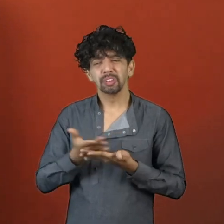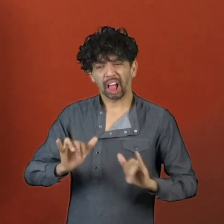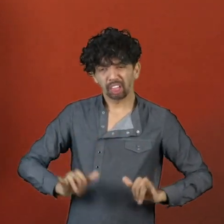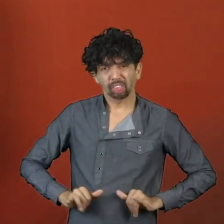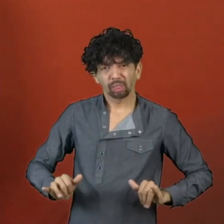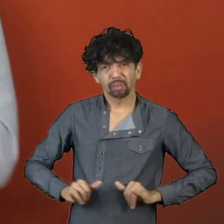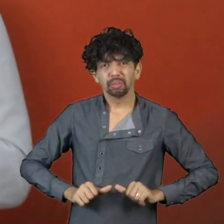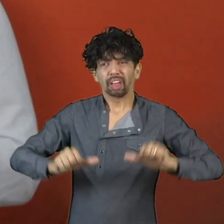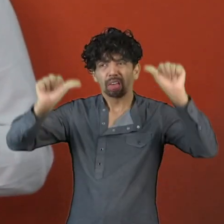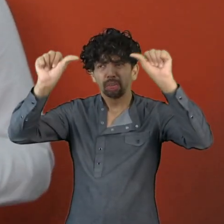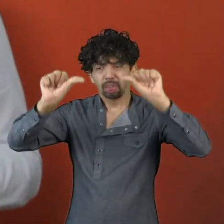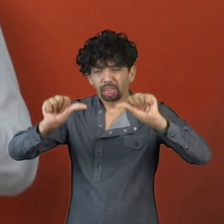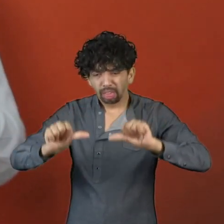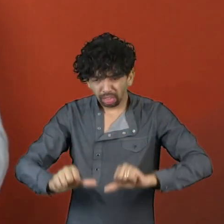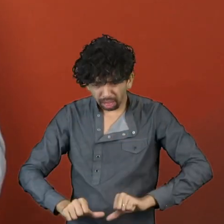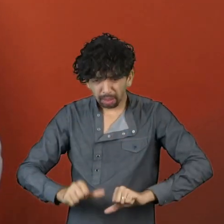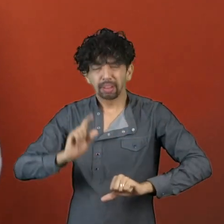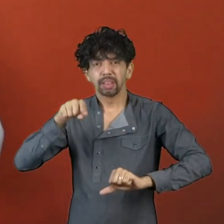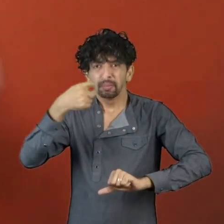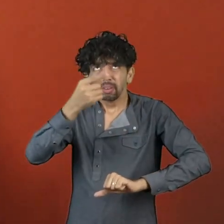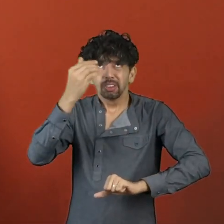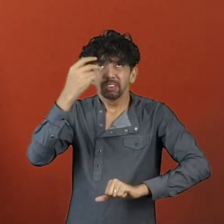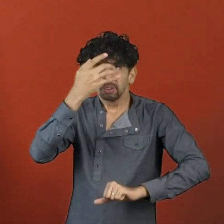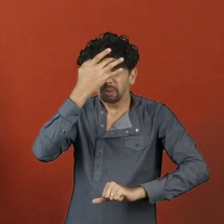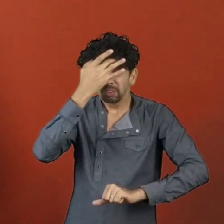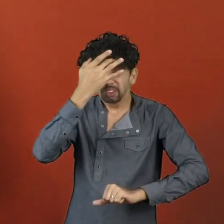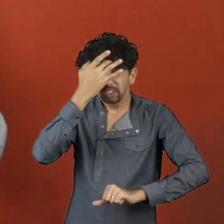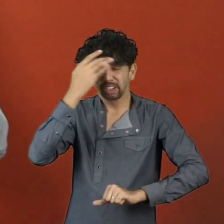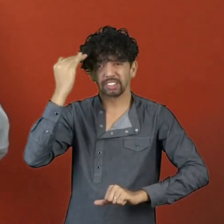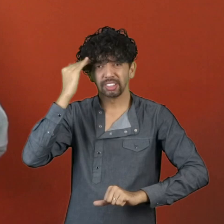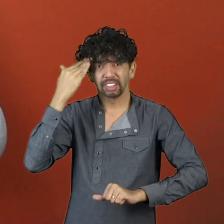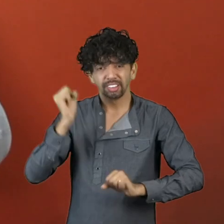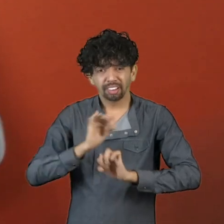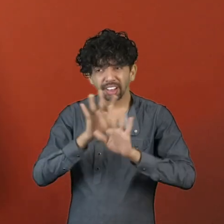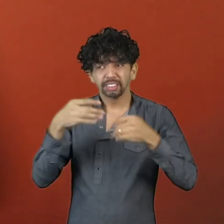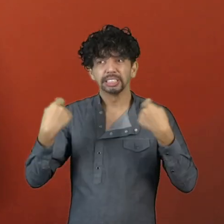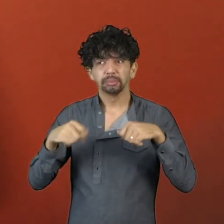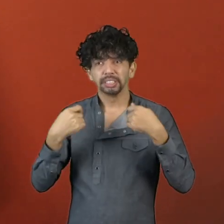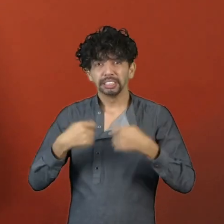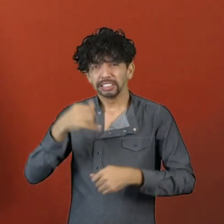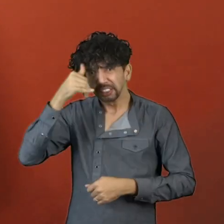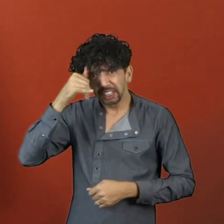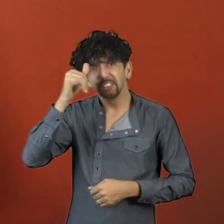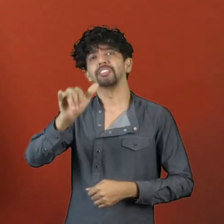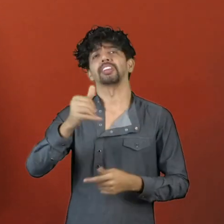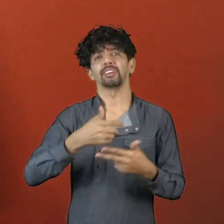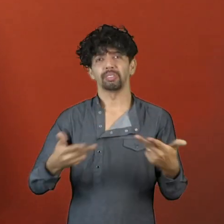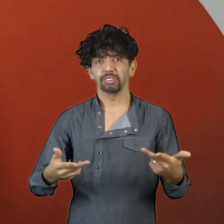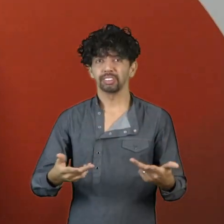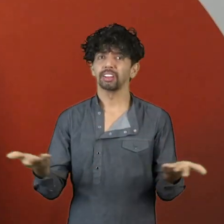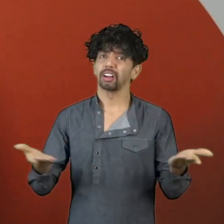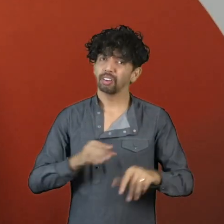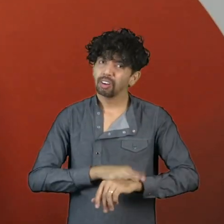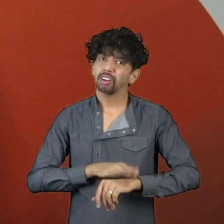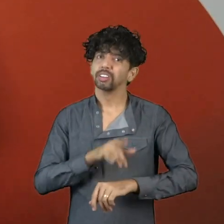para colocarmos uma nova forma de viver, um novo jeito? Está na hora da gente realmente fazer uma grande reflexão.